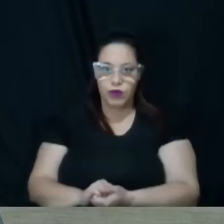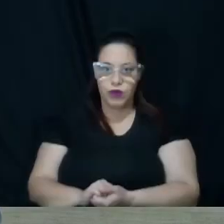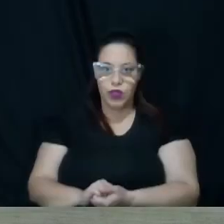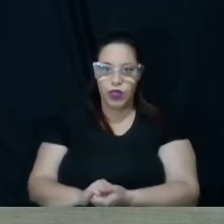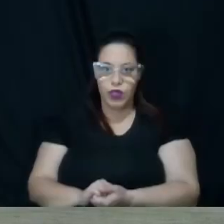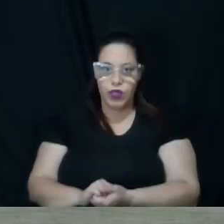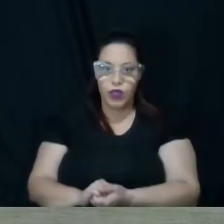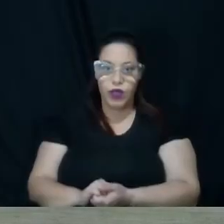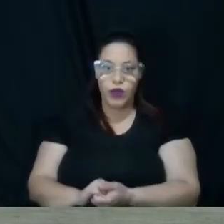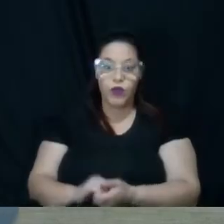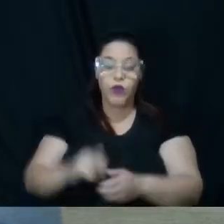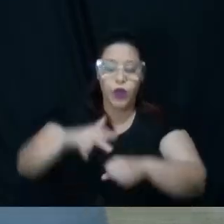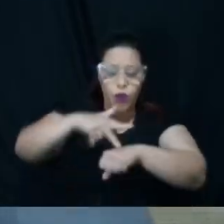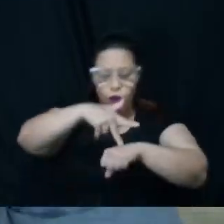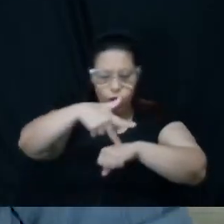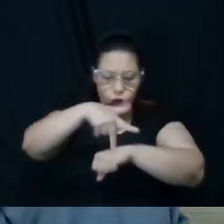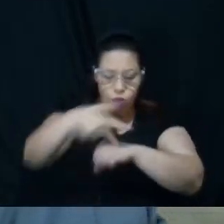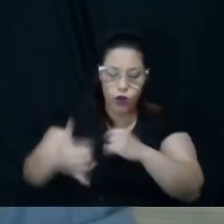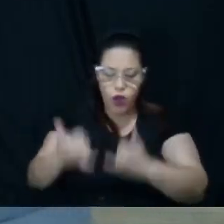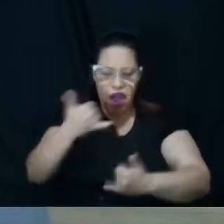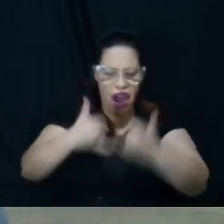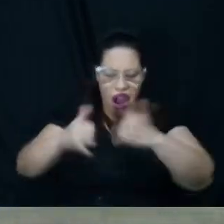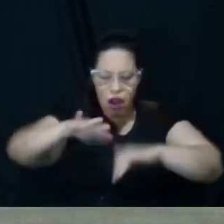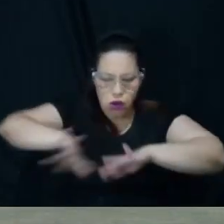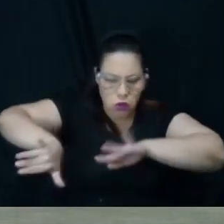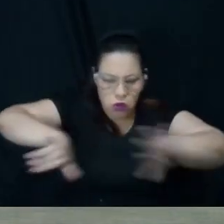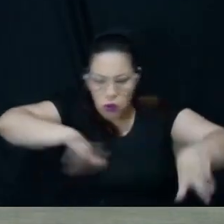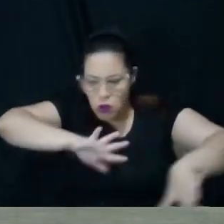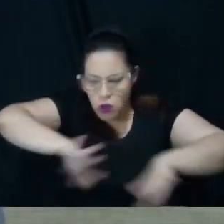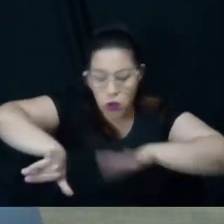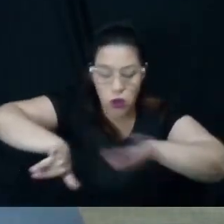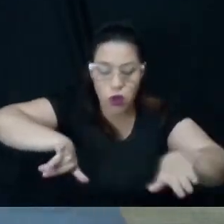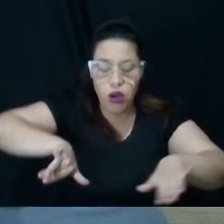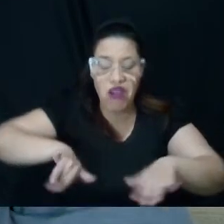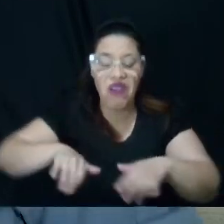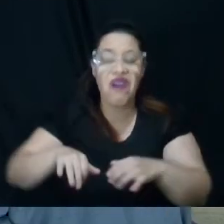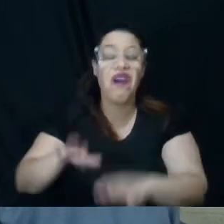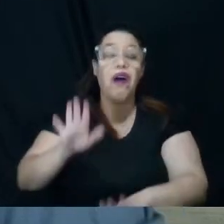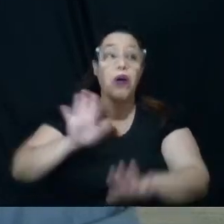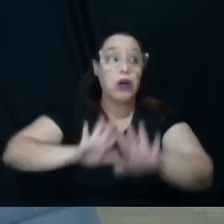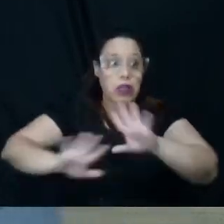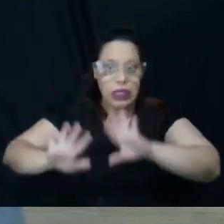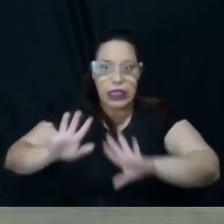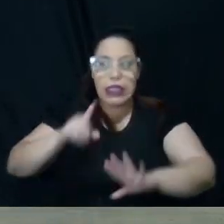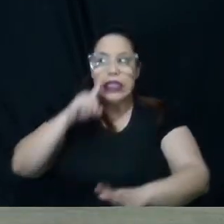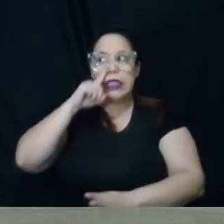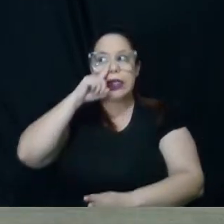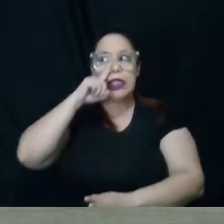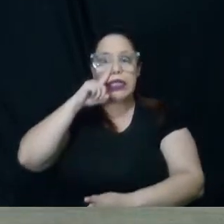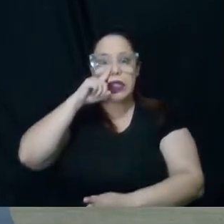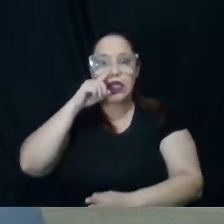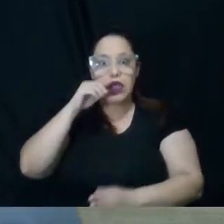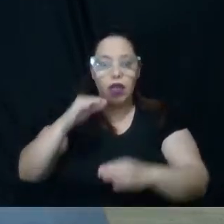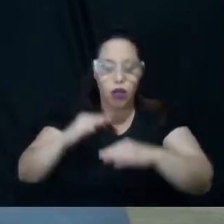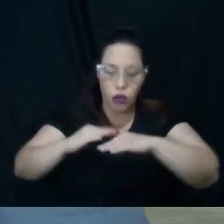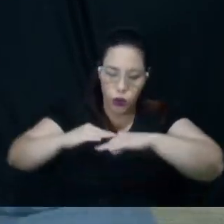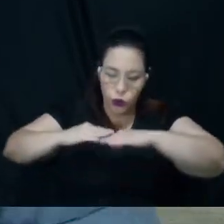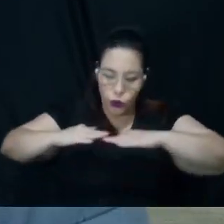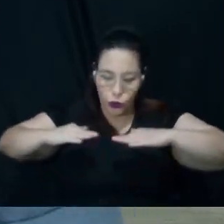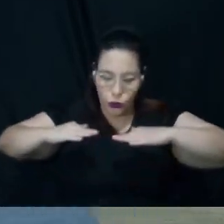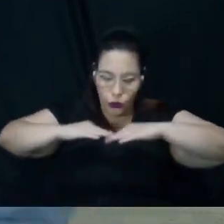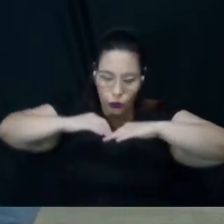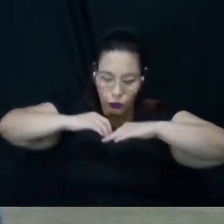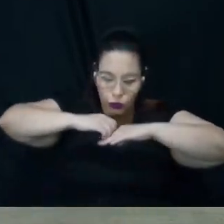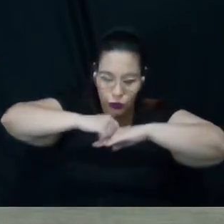riscos de queda. Os brinquedos espalhados pela casa podem se tornar armadilhas. Até mesmo também um tapete enrolado, por exemplo,